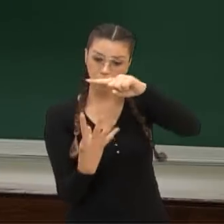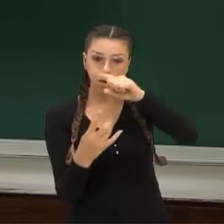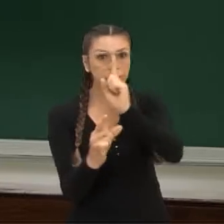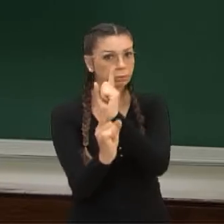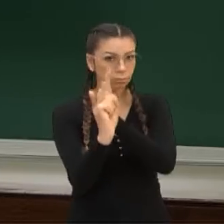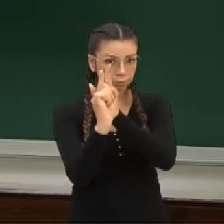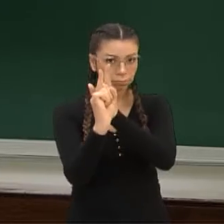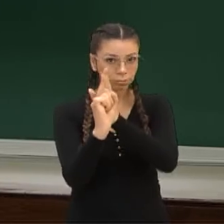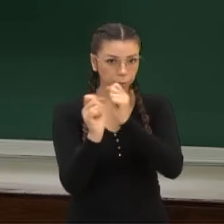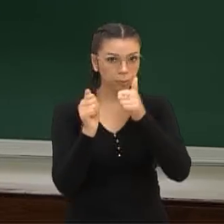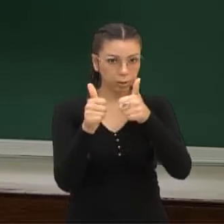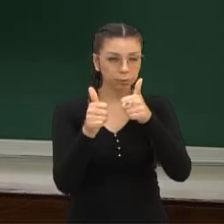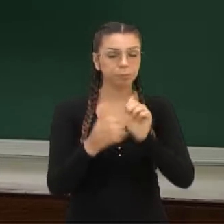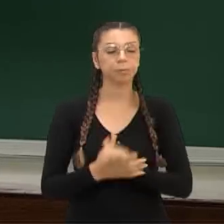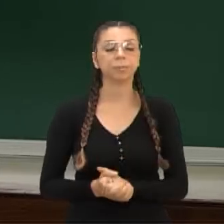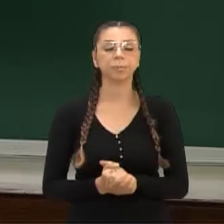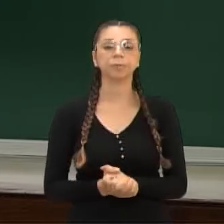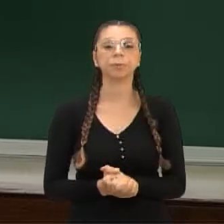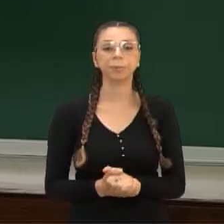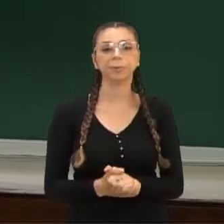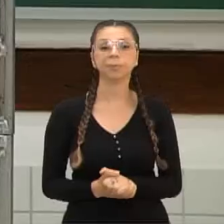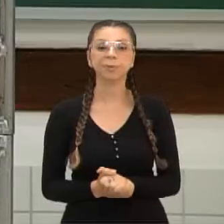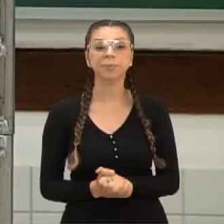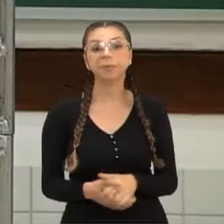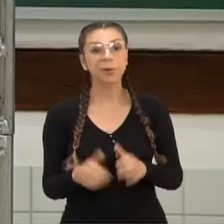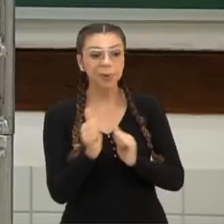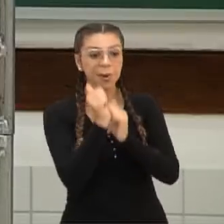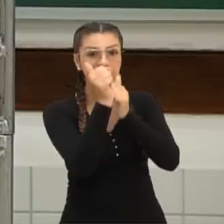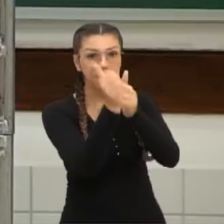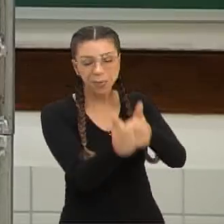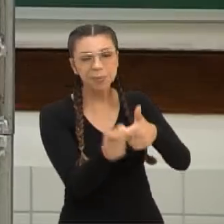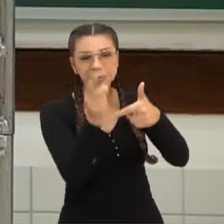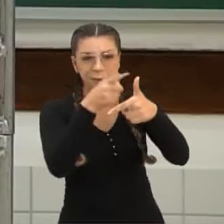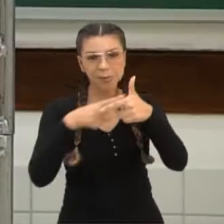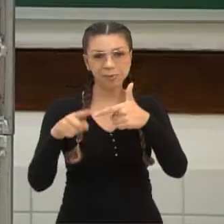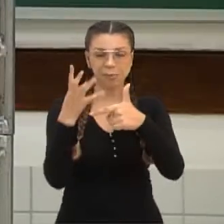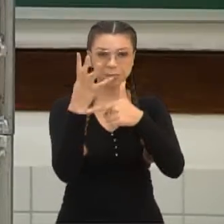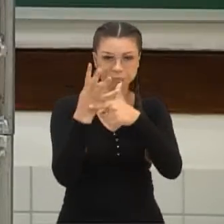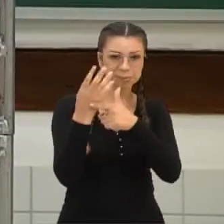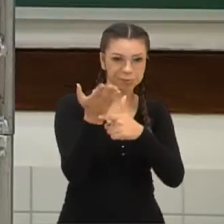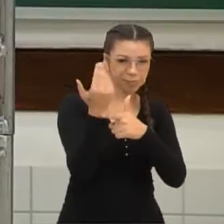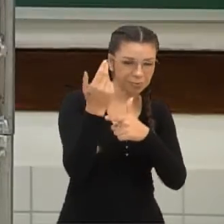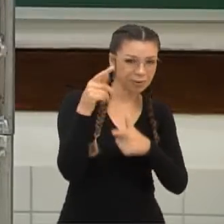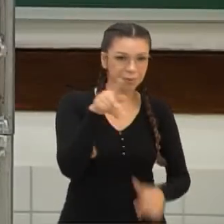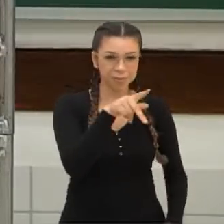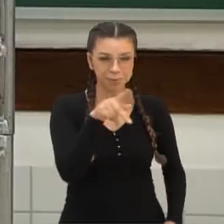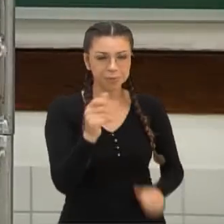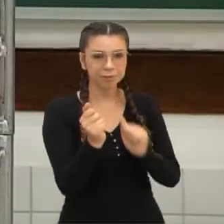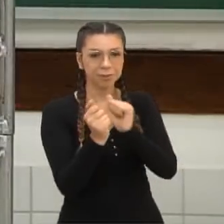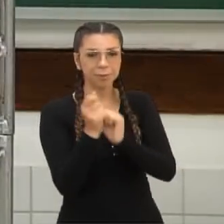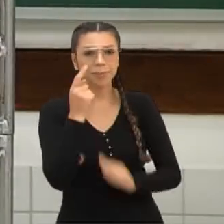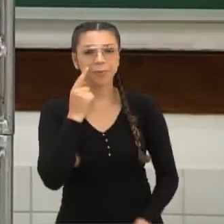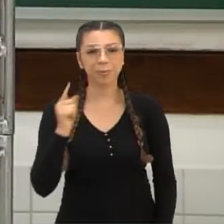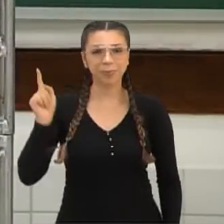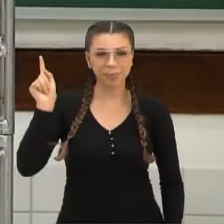beleza? Muito bem. Então, vamos lá? Acompanhe aqui a divisão da professora, tá bom? Vou fazer a divisão